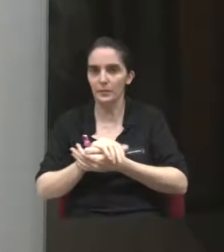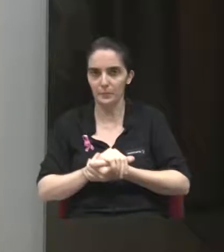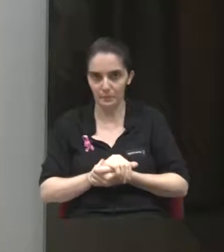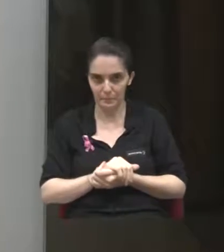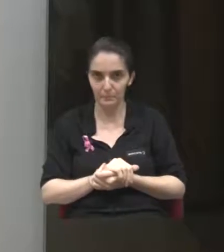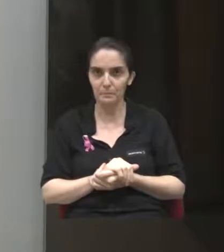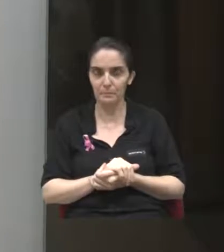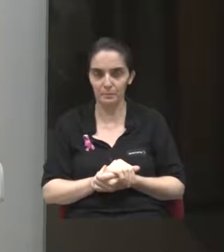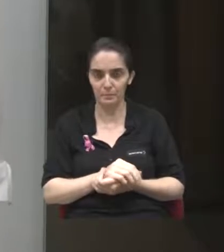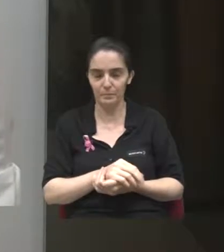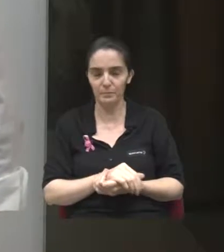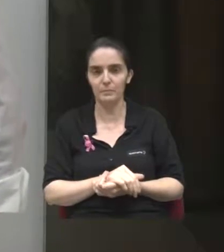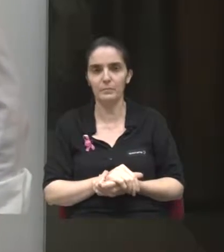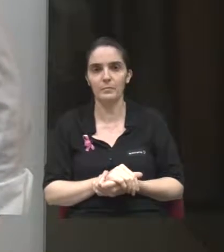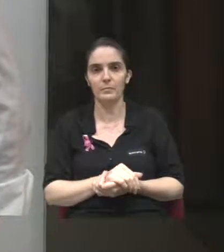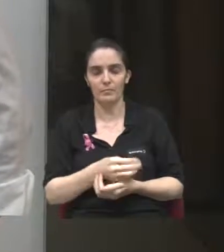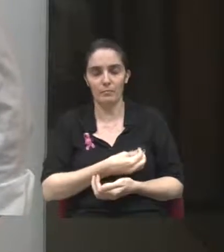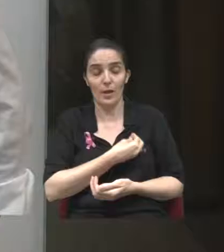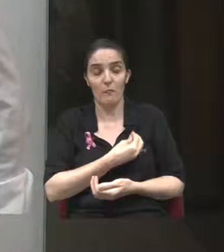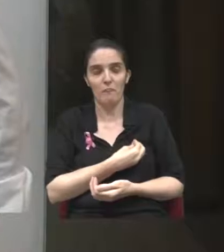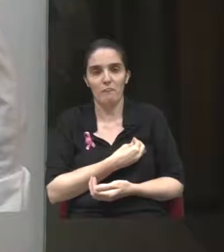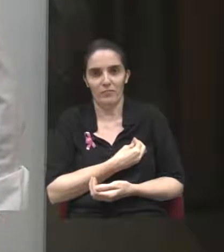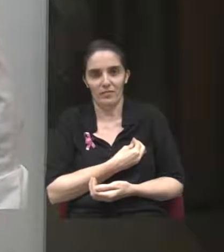manutenção da vida de uma pessoa.